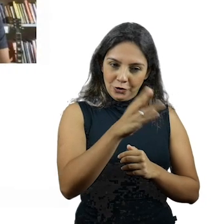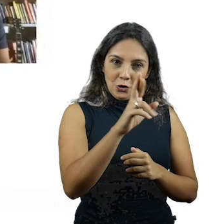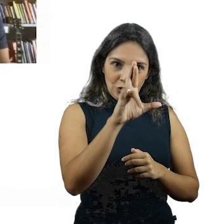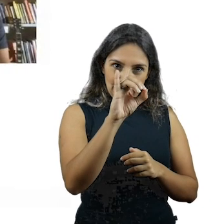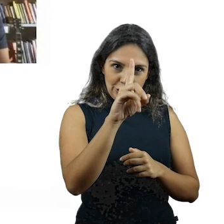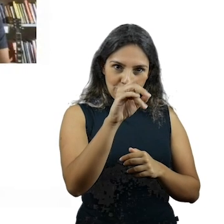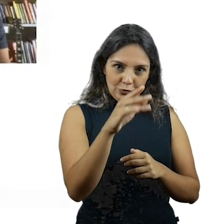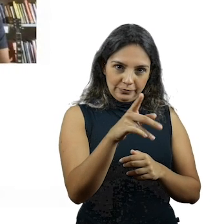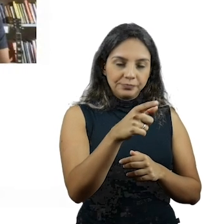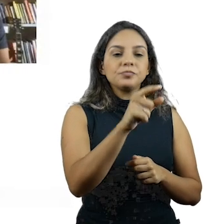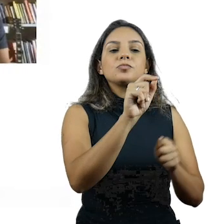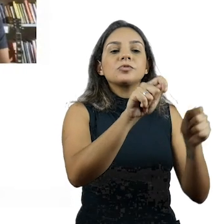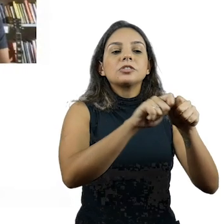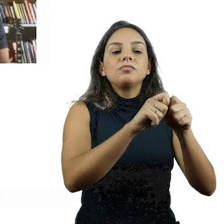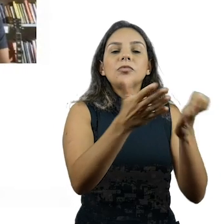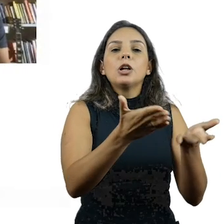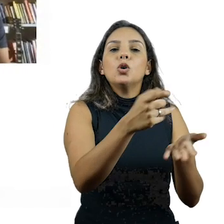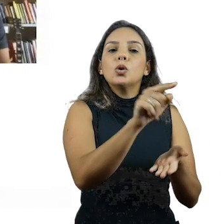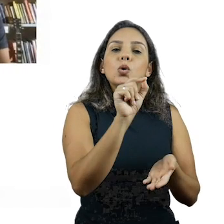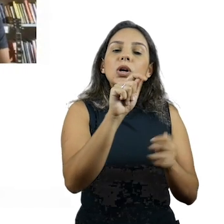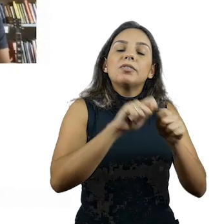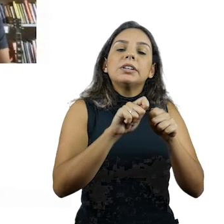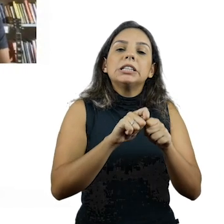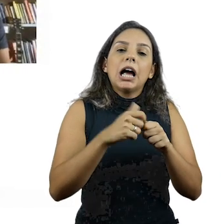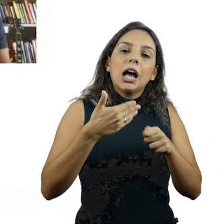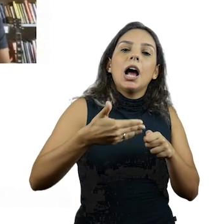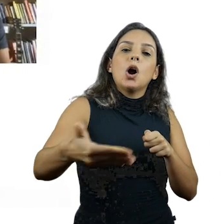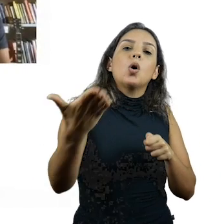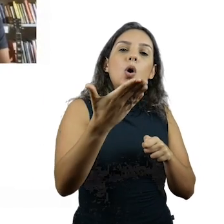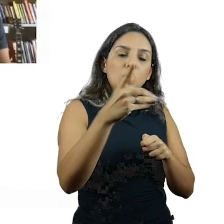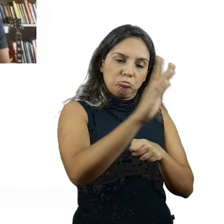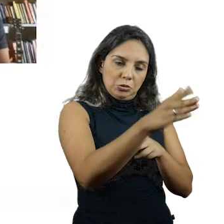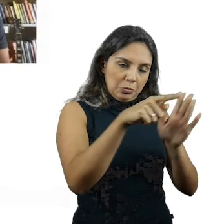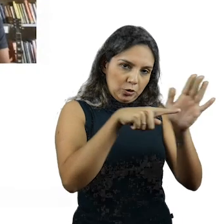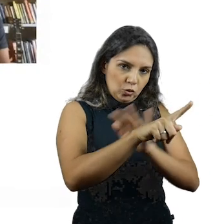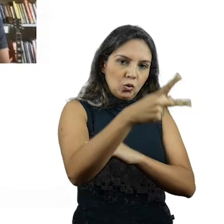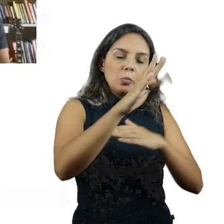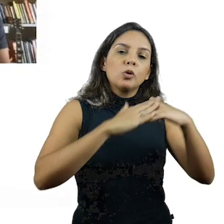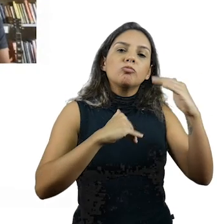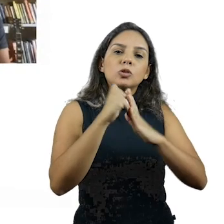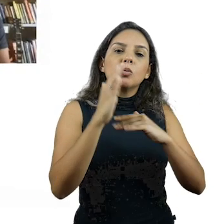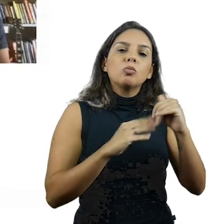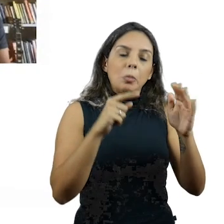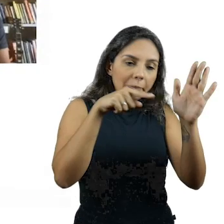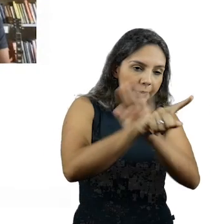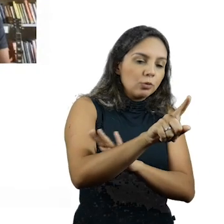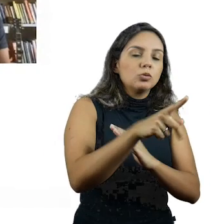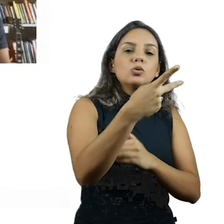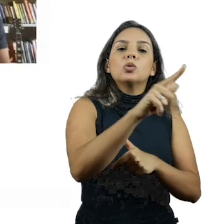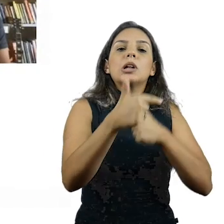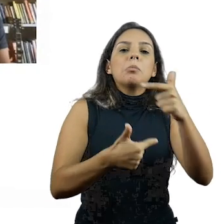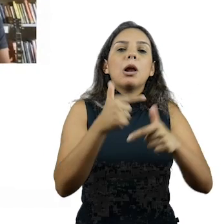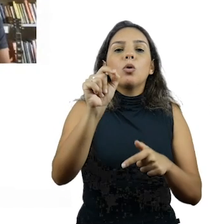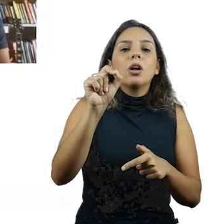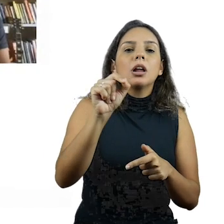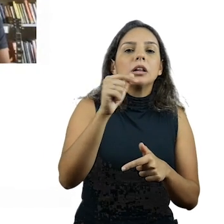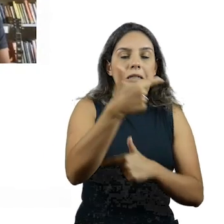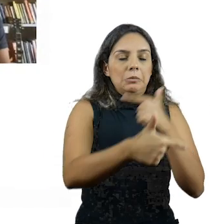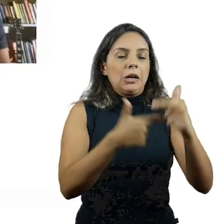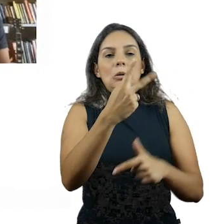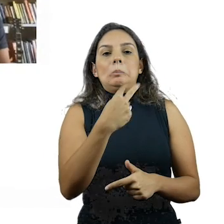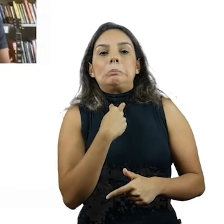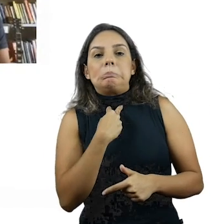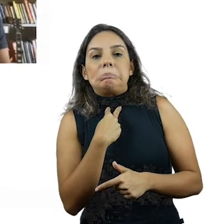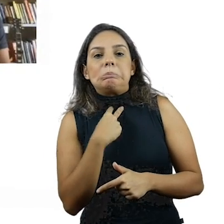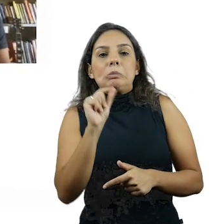Rodrigo, conta aí, o que você está fazendo agora? O que você vai fazer daqui para frente? Produção? Ou o seu trabalho está te consumindo